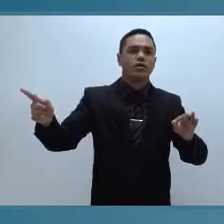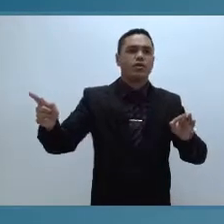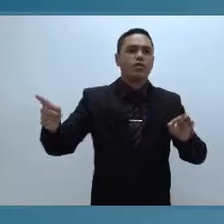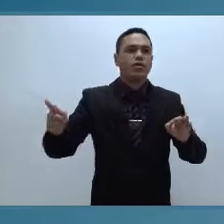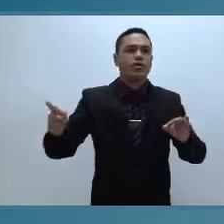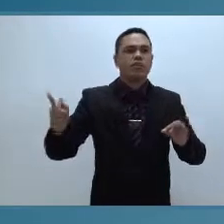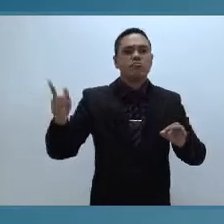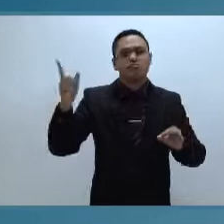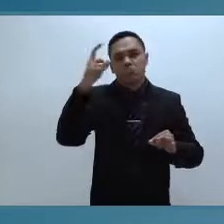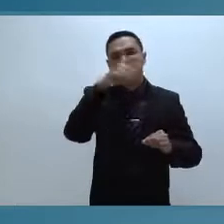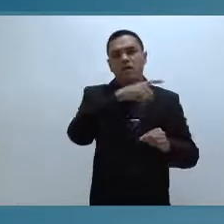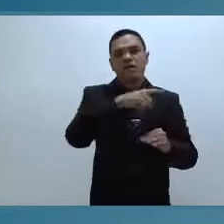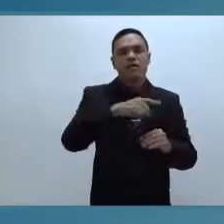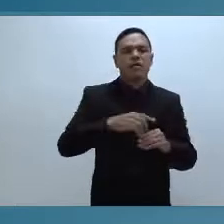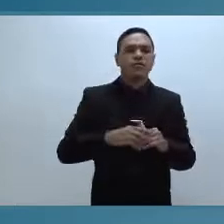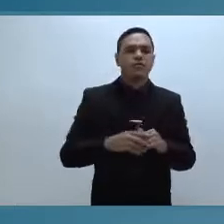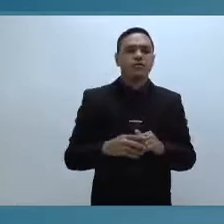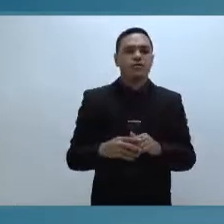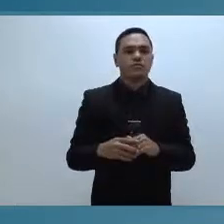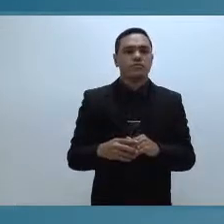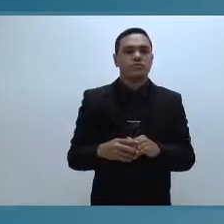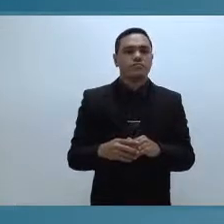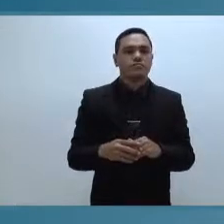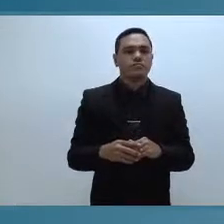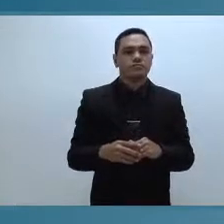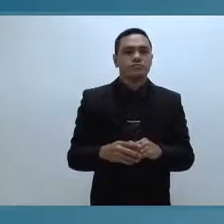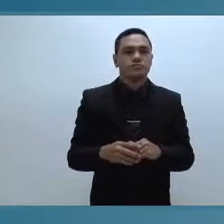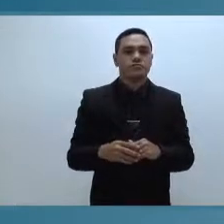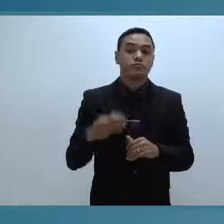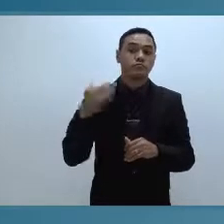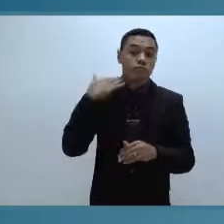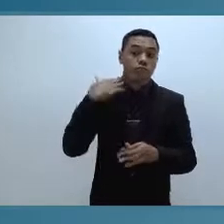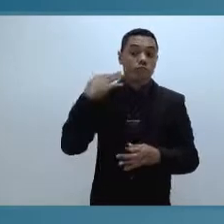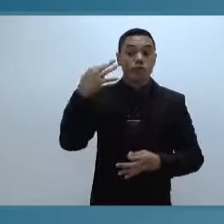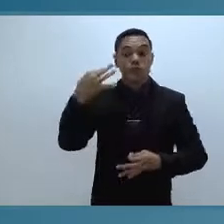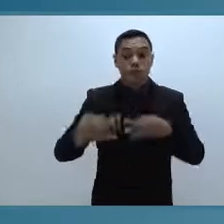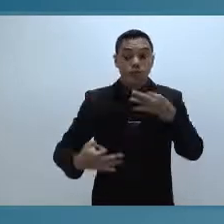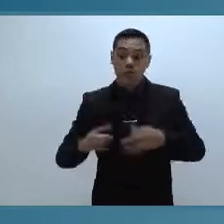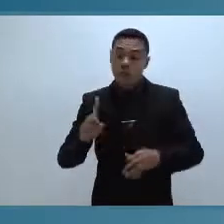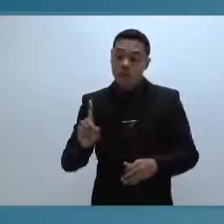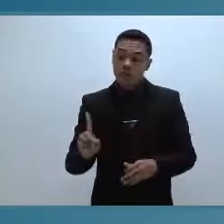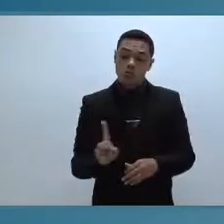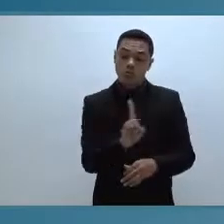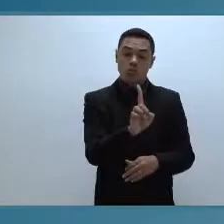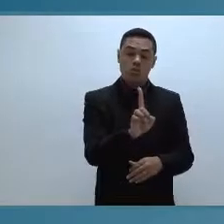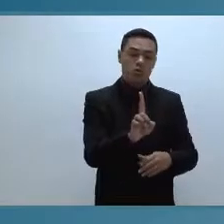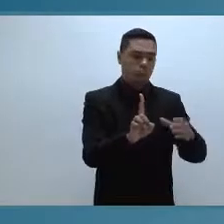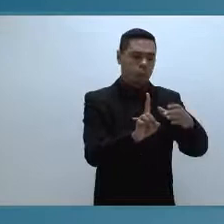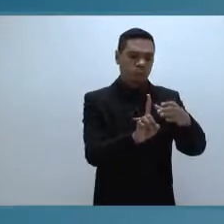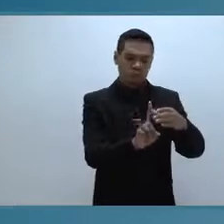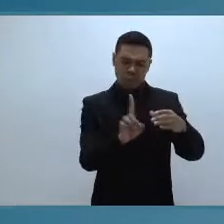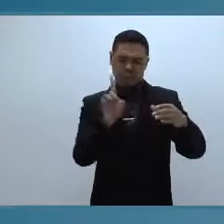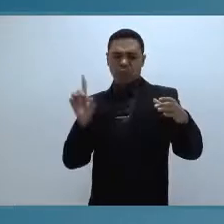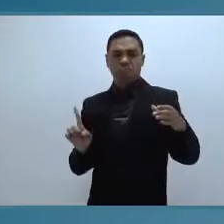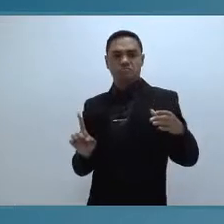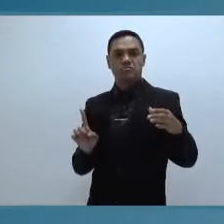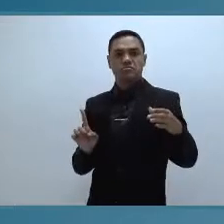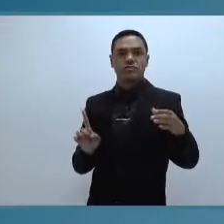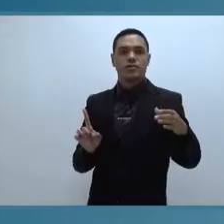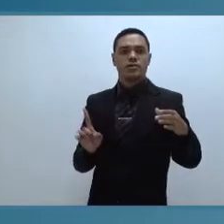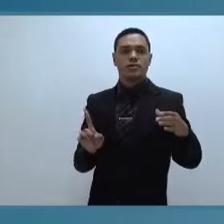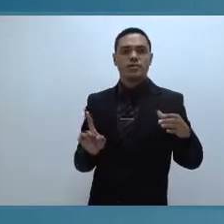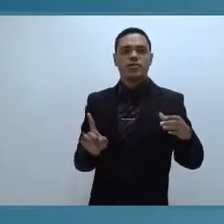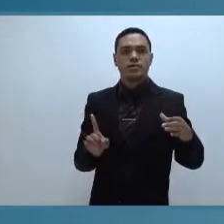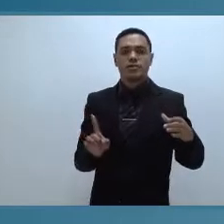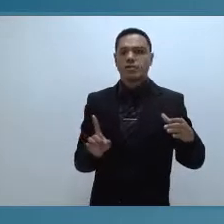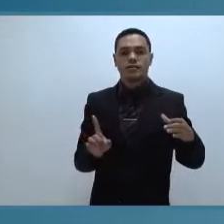absolutamente inadmissível. O juiz não é figura isolada por seu meio social e não goza de